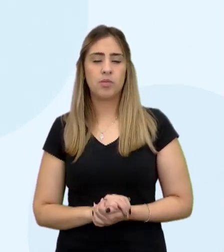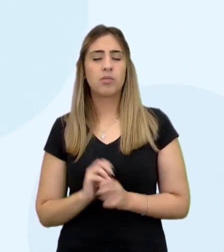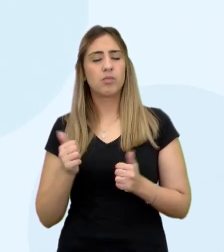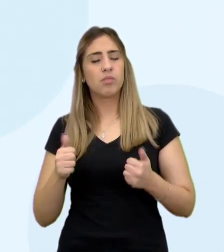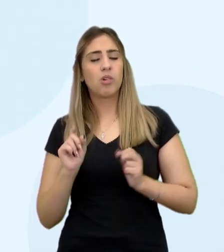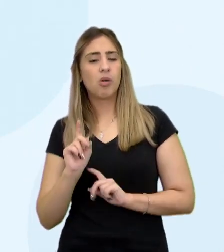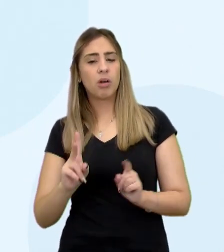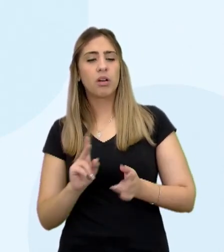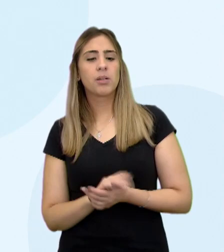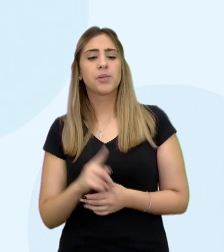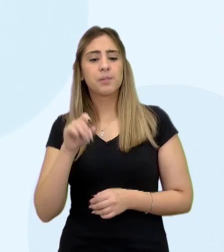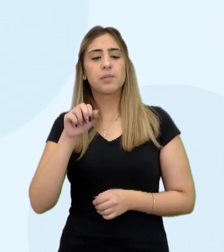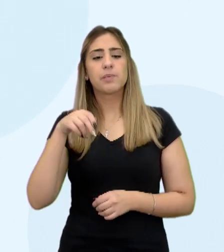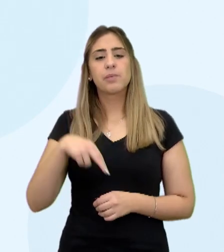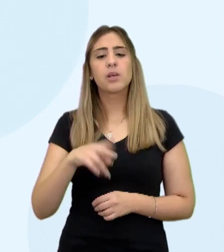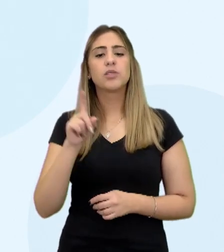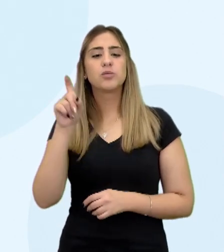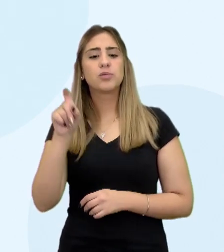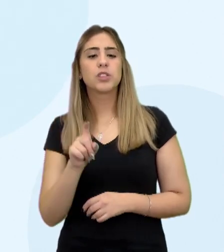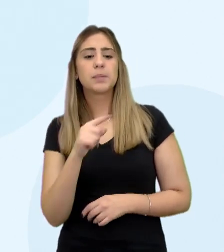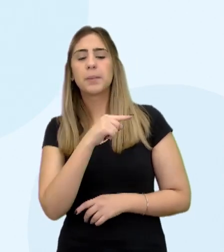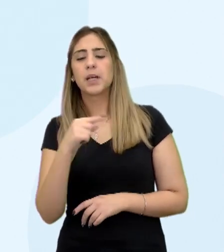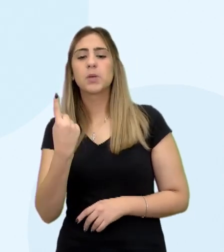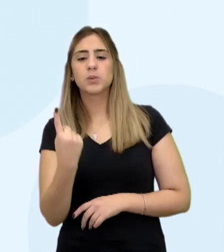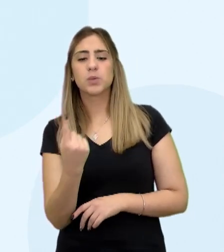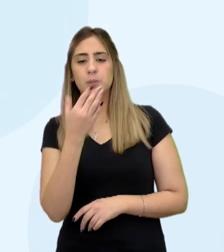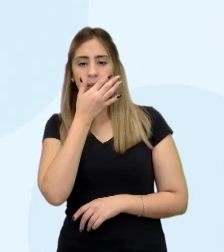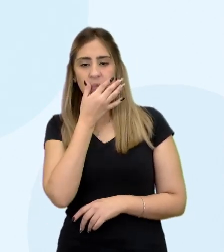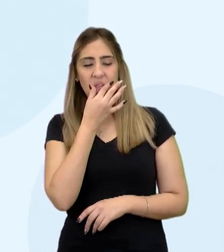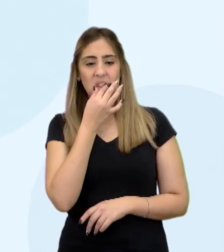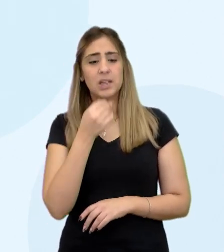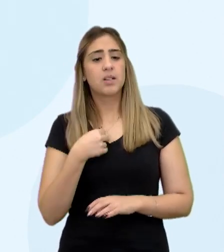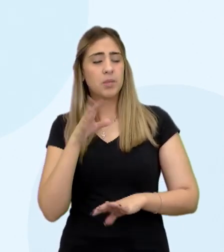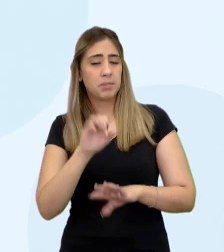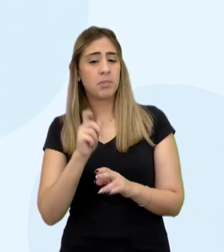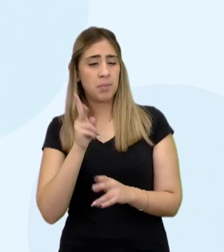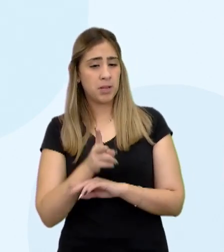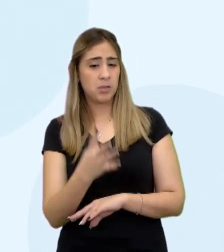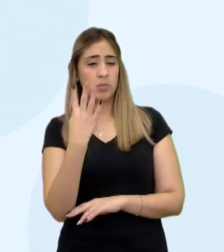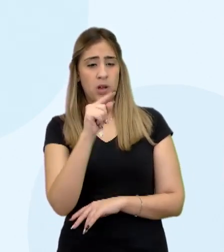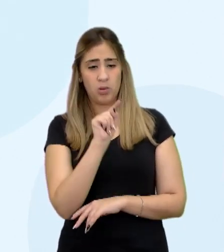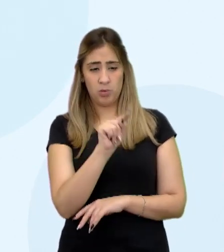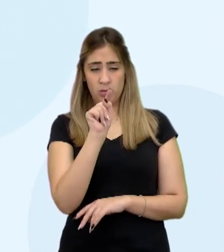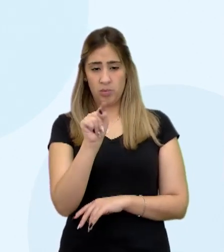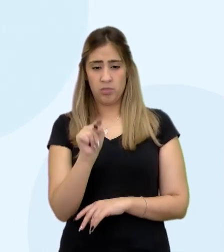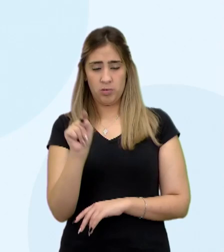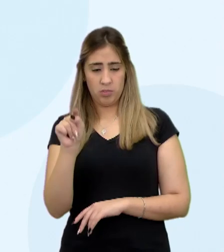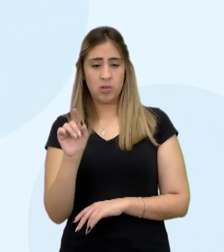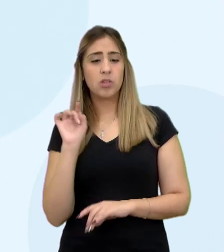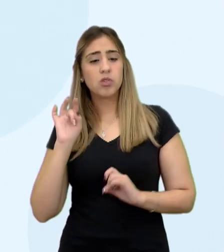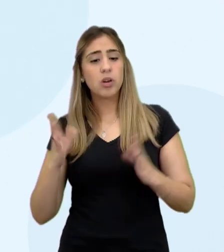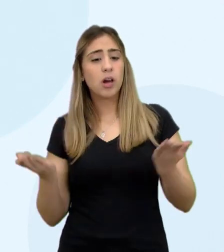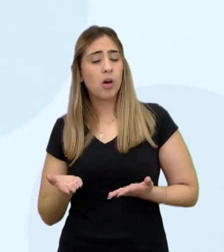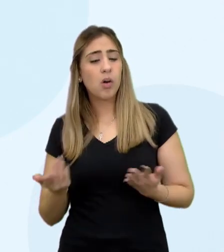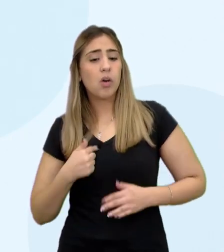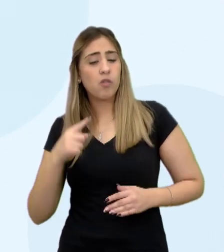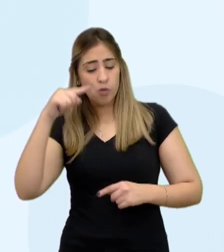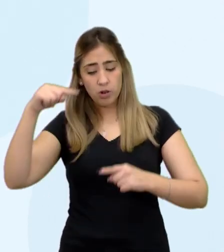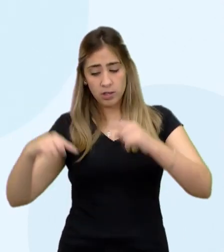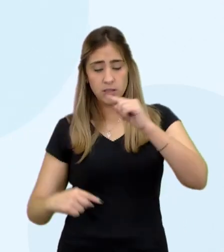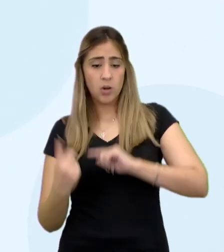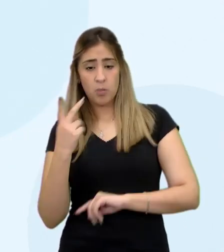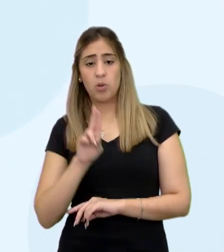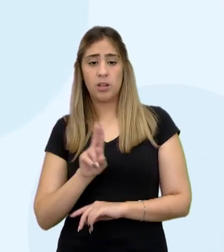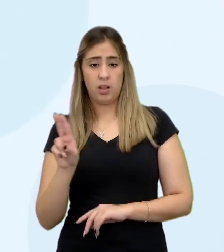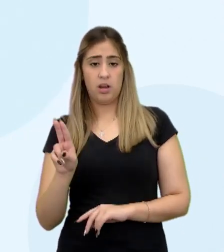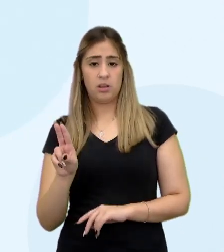tá. E essa do seno de x menos 1? Eu vou pegar os mesmos 4 pontos lá da vermelhinha, só que agora eu vou descer uma